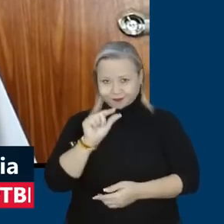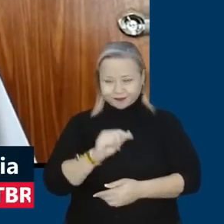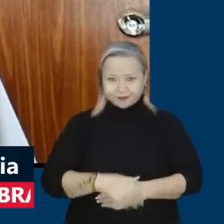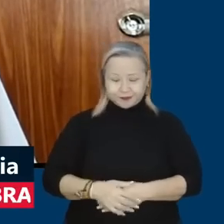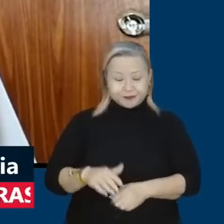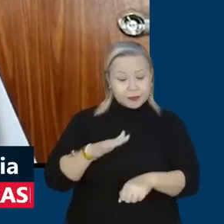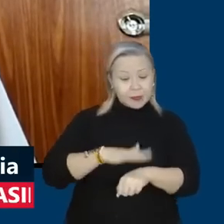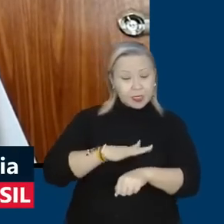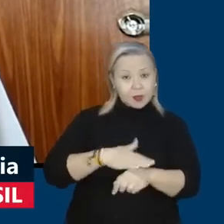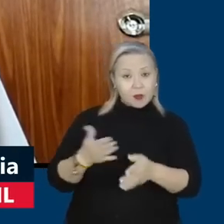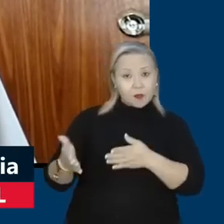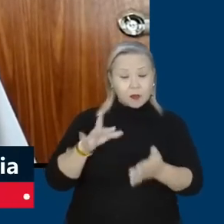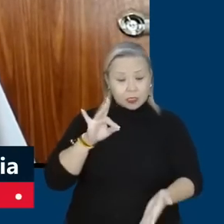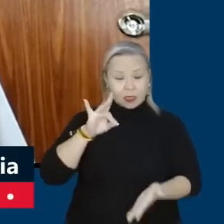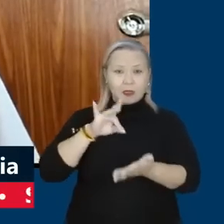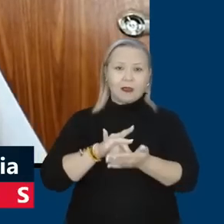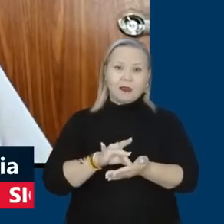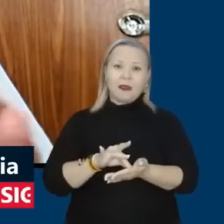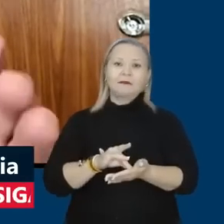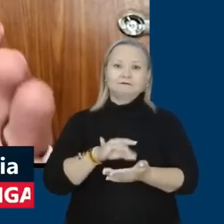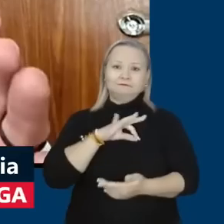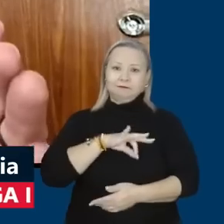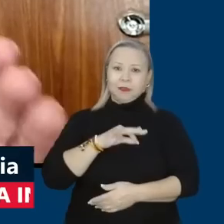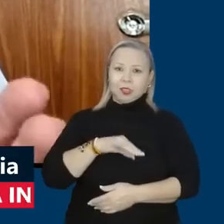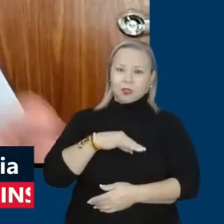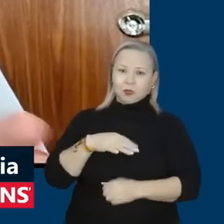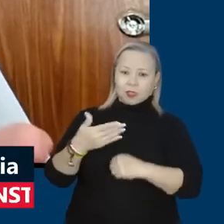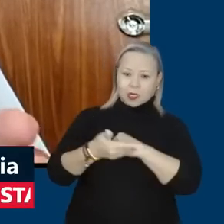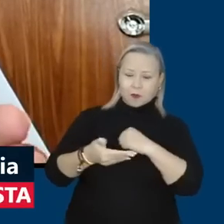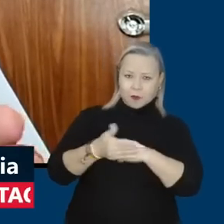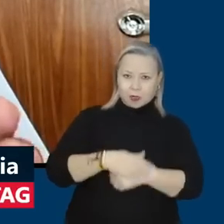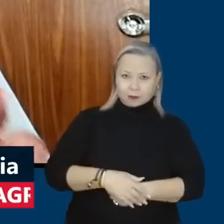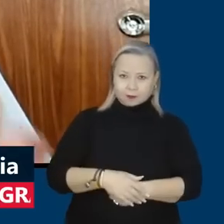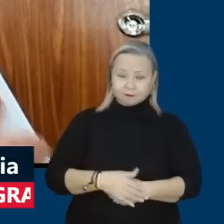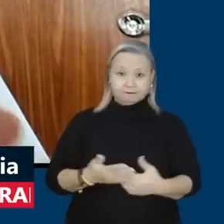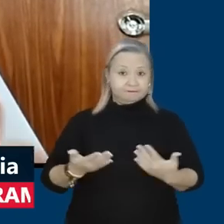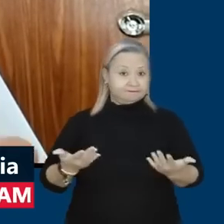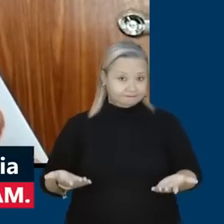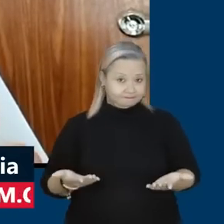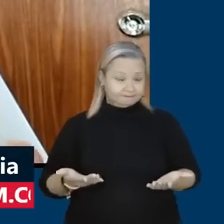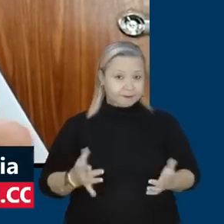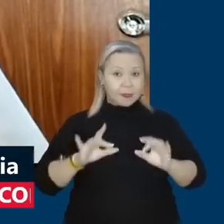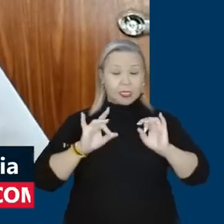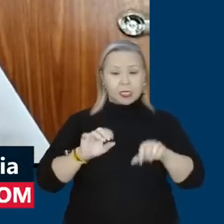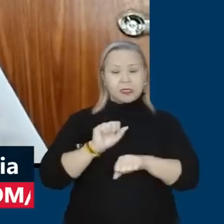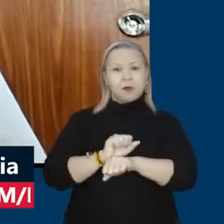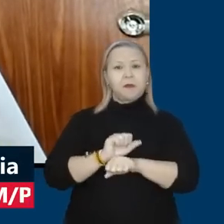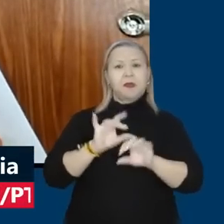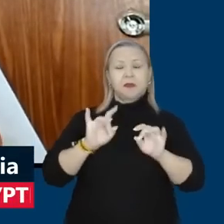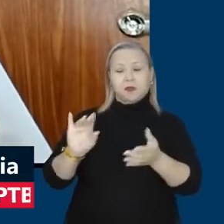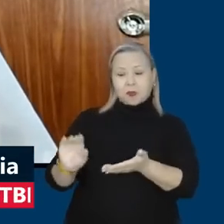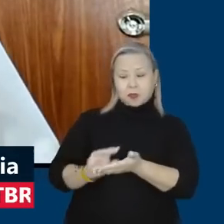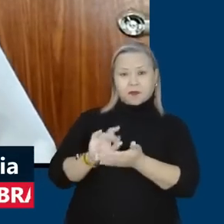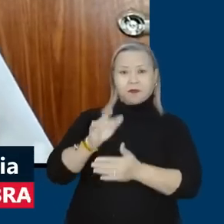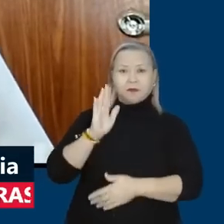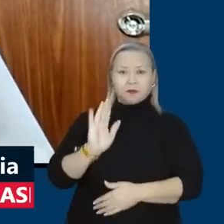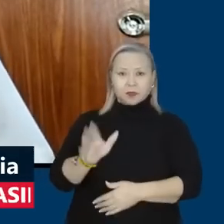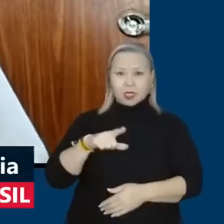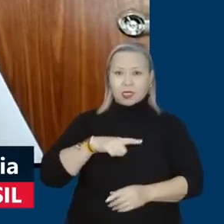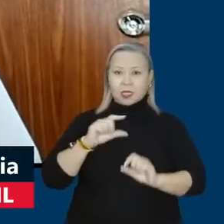aumento real no salário mínimo. Então, se eu parasse só nesses investimentos, nós já